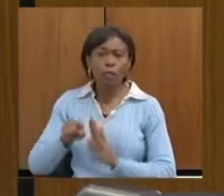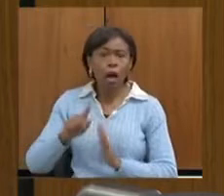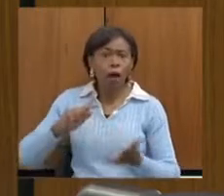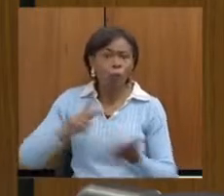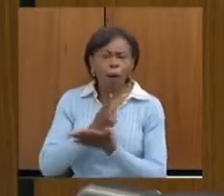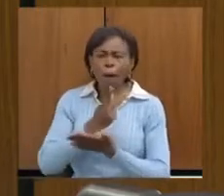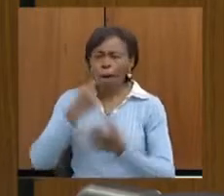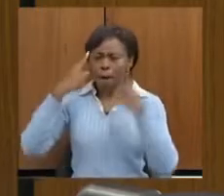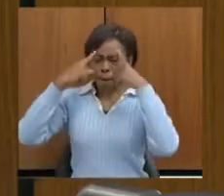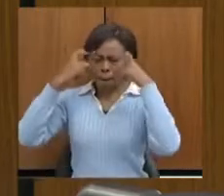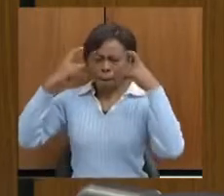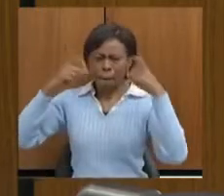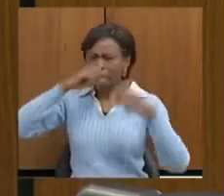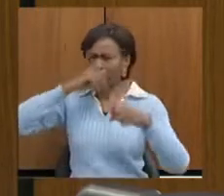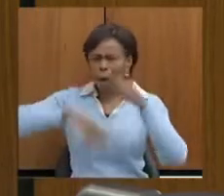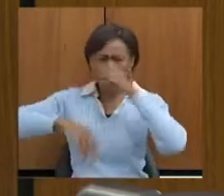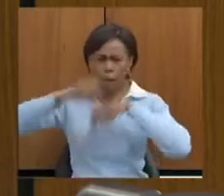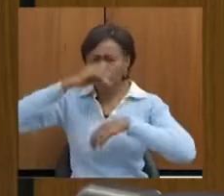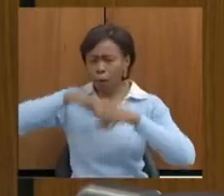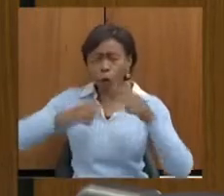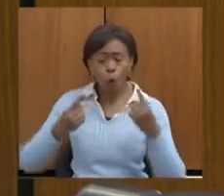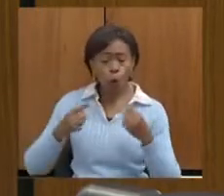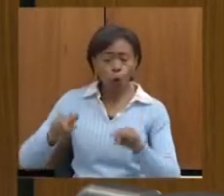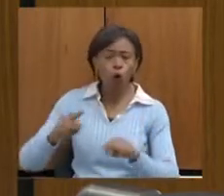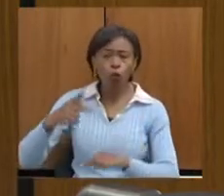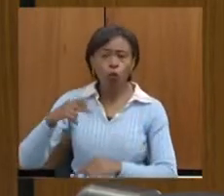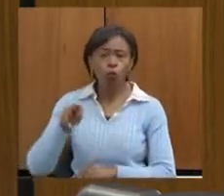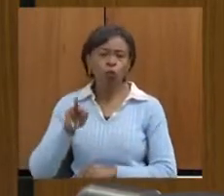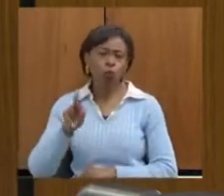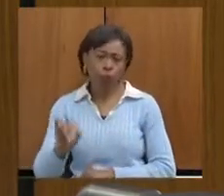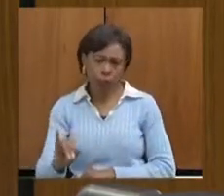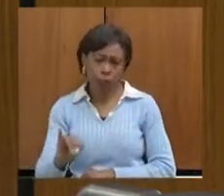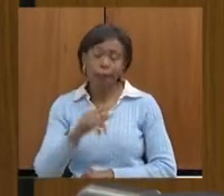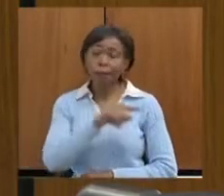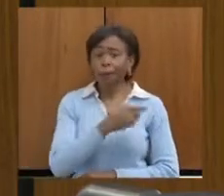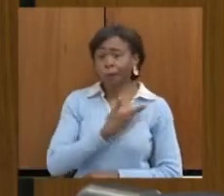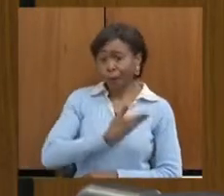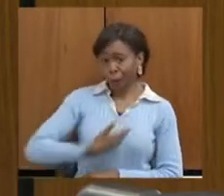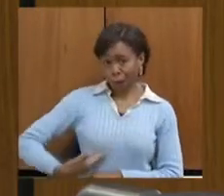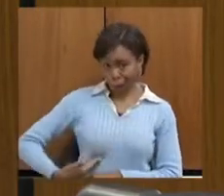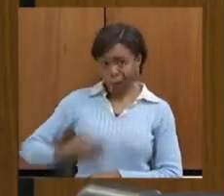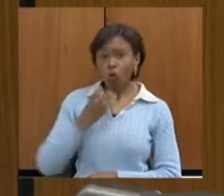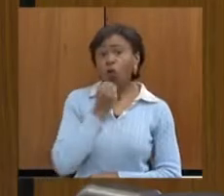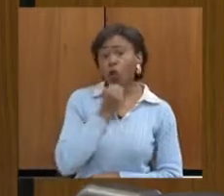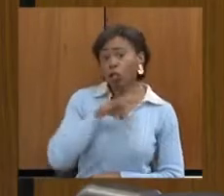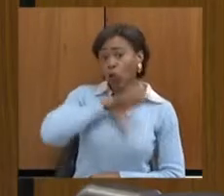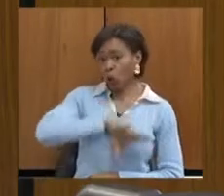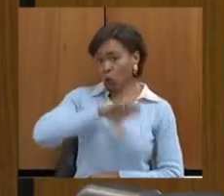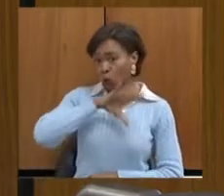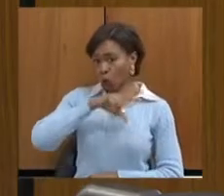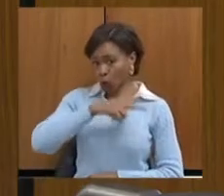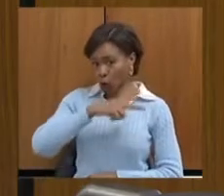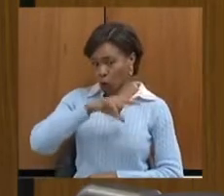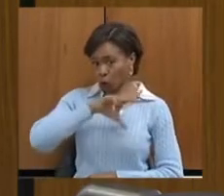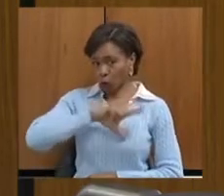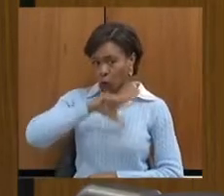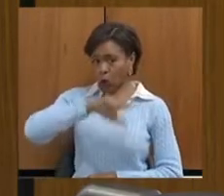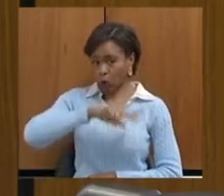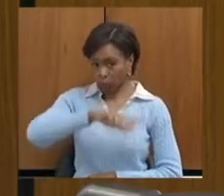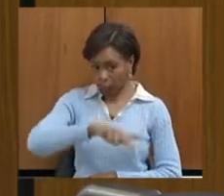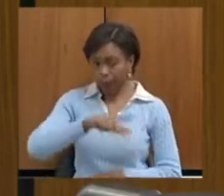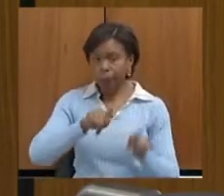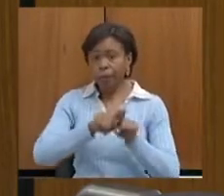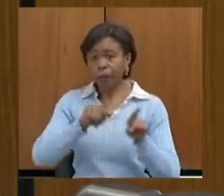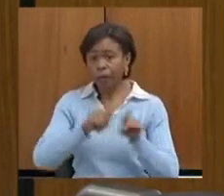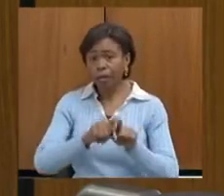violências né é primeiramente em parte é para o governo Colonial português né e posteriormente